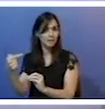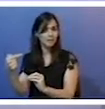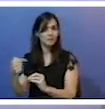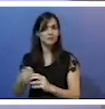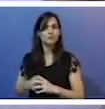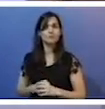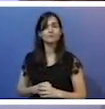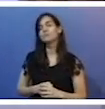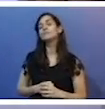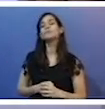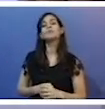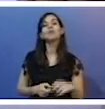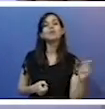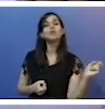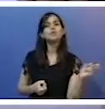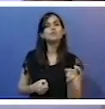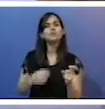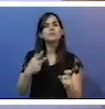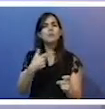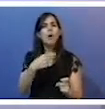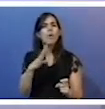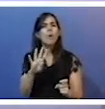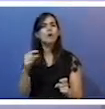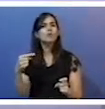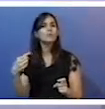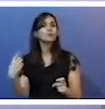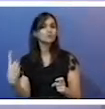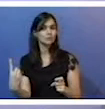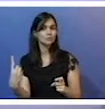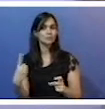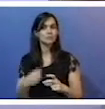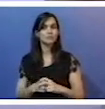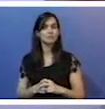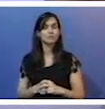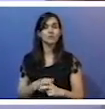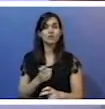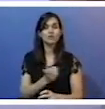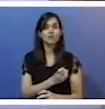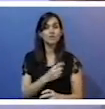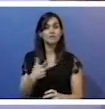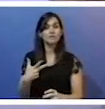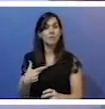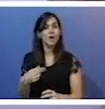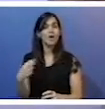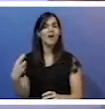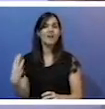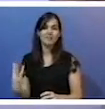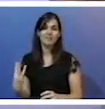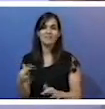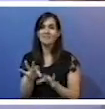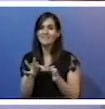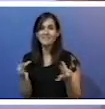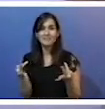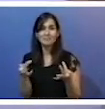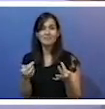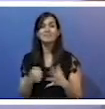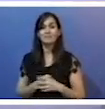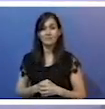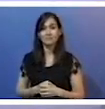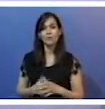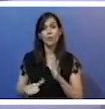uma conta de menos só vai ficar x = 4 - 1 x = 3